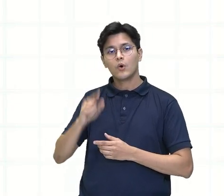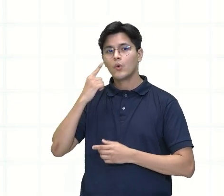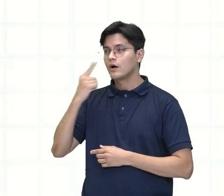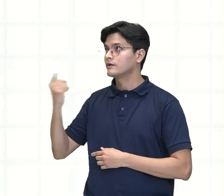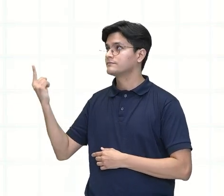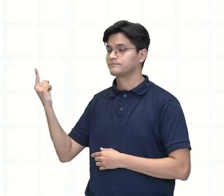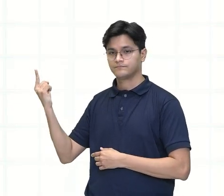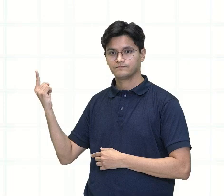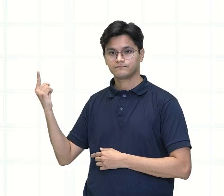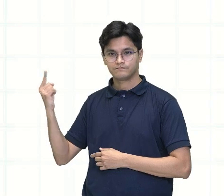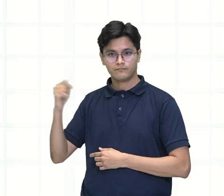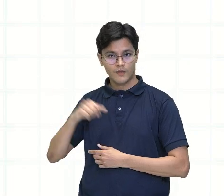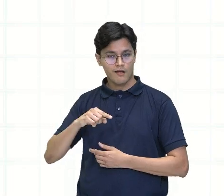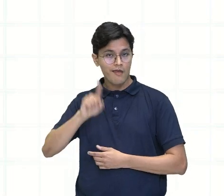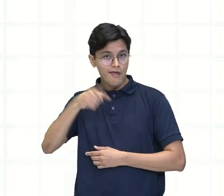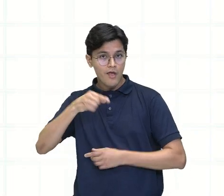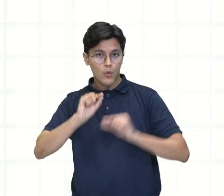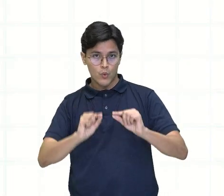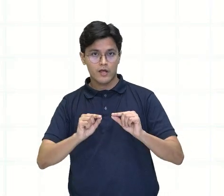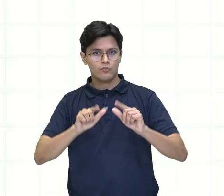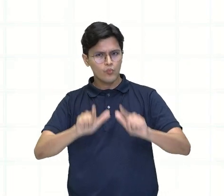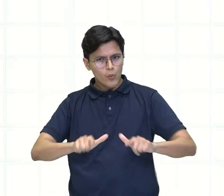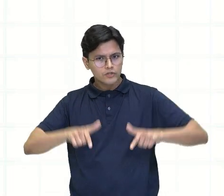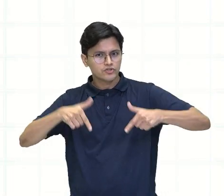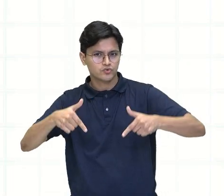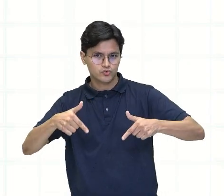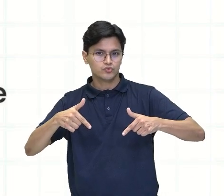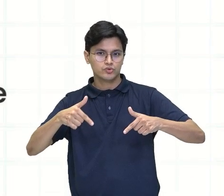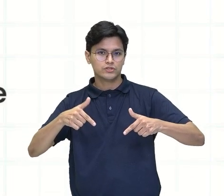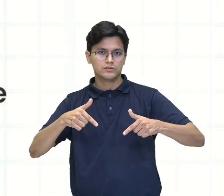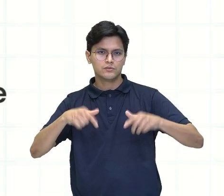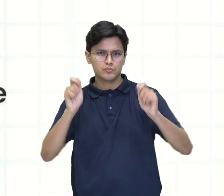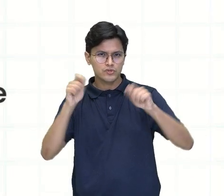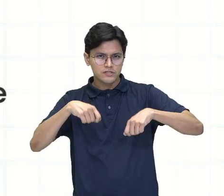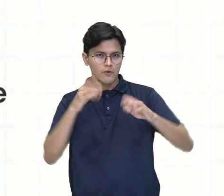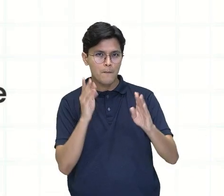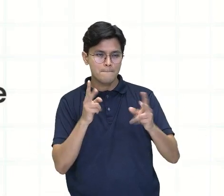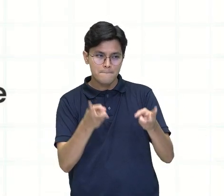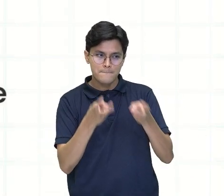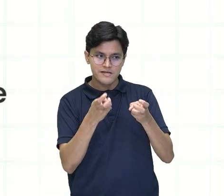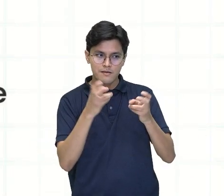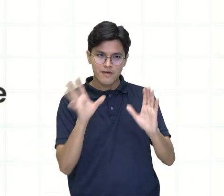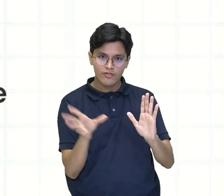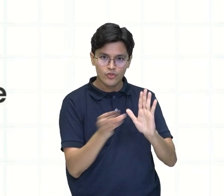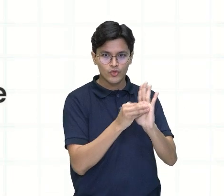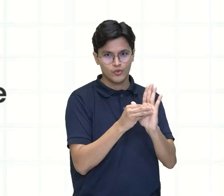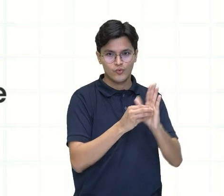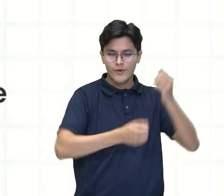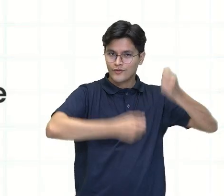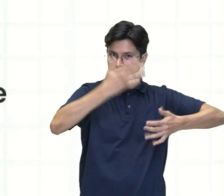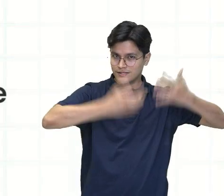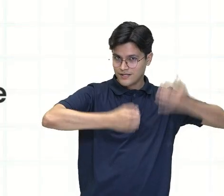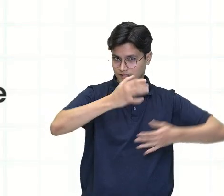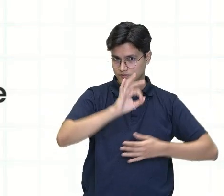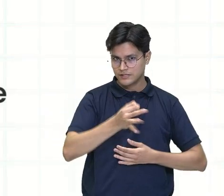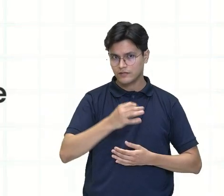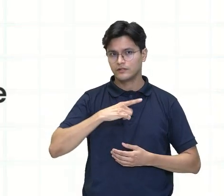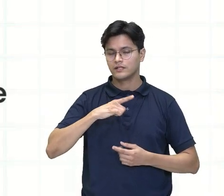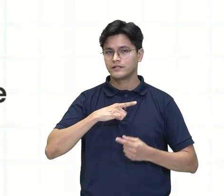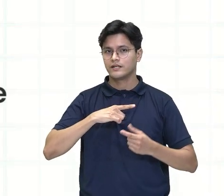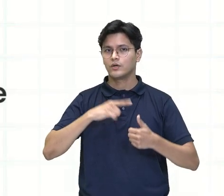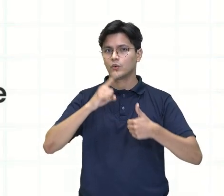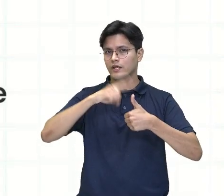àquele conteúdo do próprio enunciado. Quais são os tipos de modalizadores, professor? Olha só, nós temos